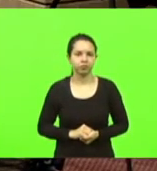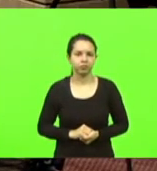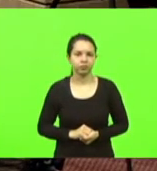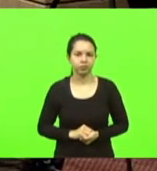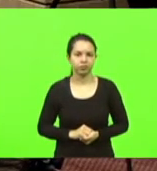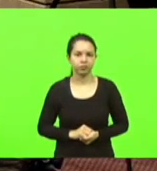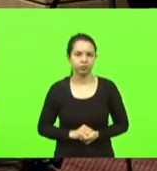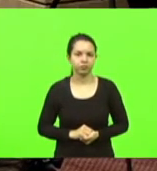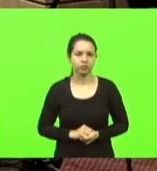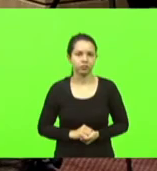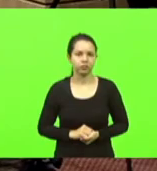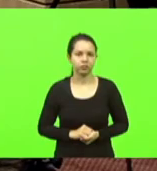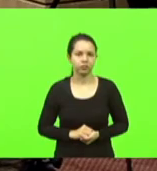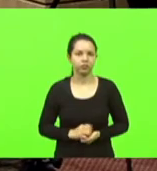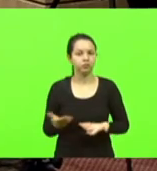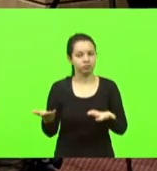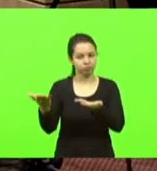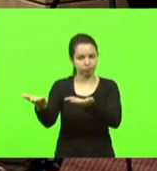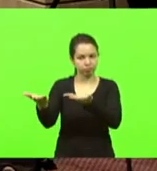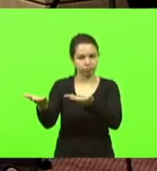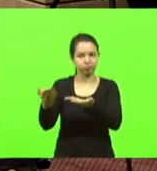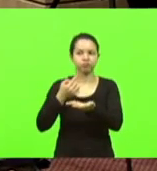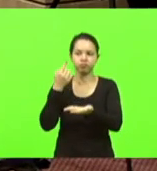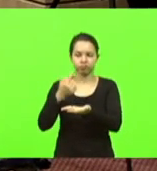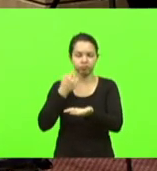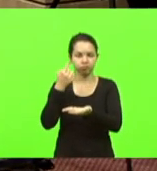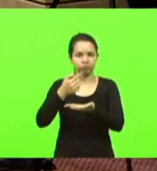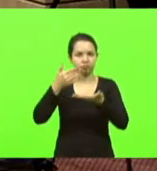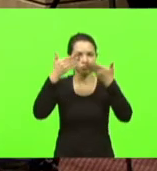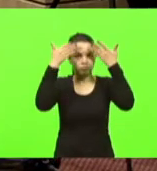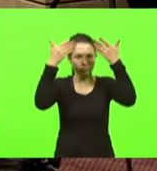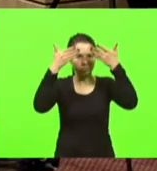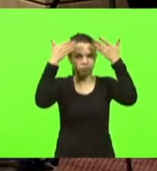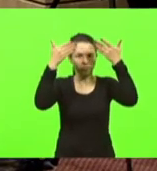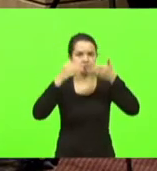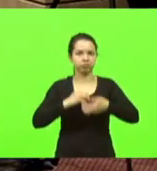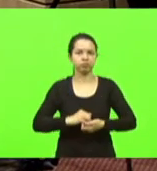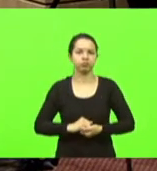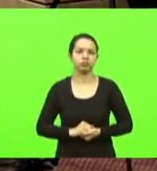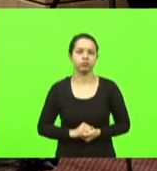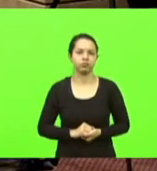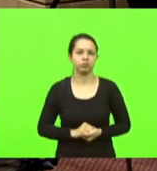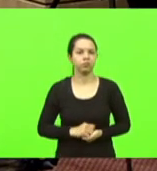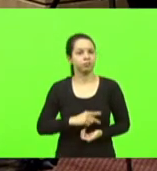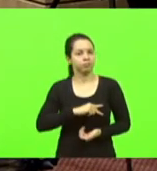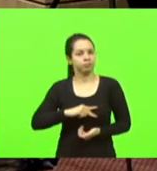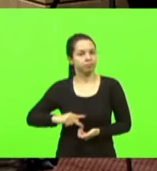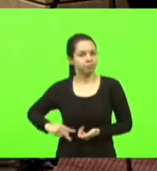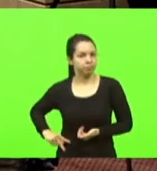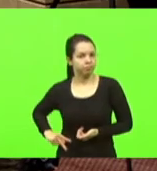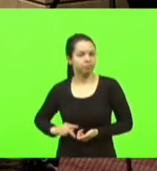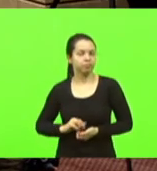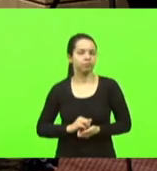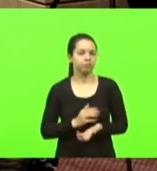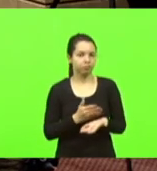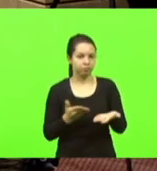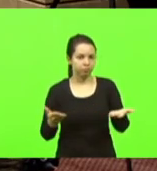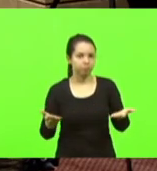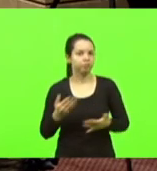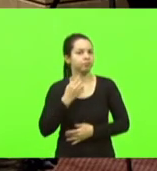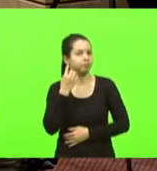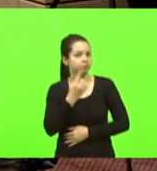a palavra Deputado José Milton Scheffer o presidente senhores deputados